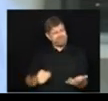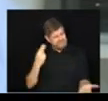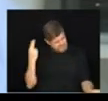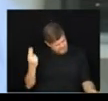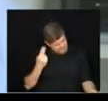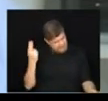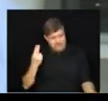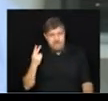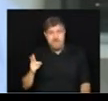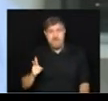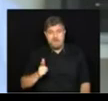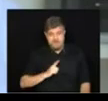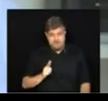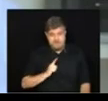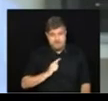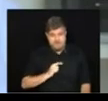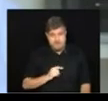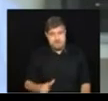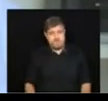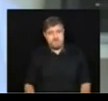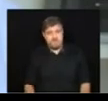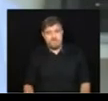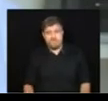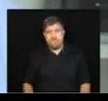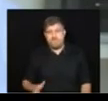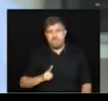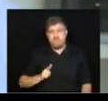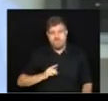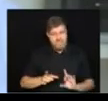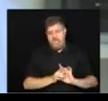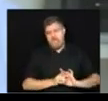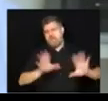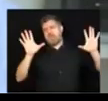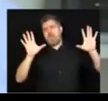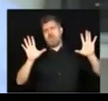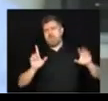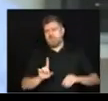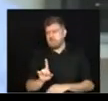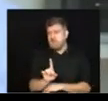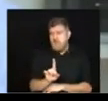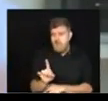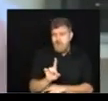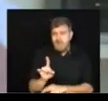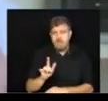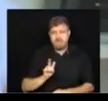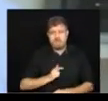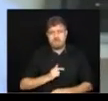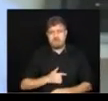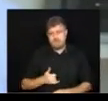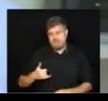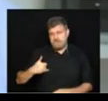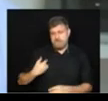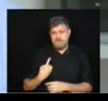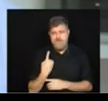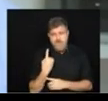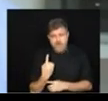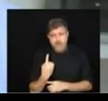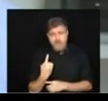pode, deve ter uma linha. Não é liberou geral, assim, um fim de semana, criança 1 ano e meio vai tomar um